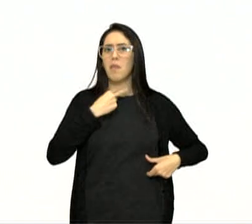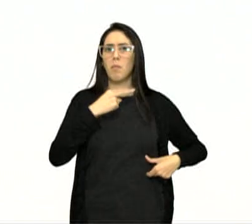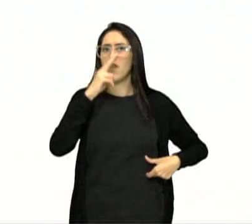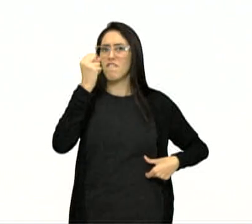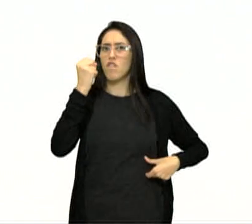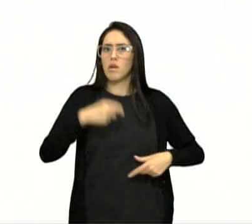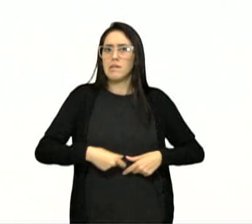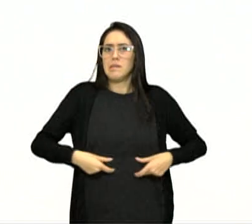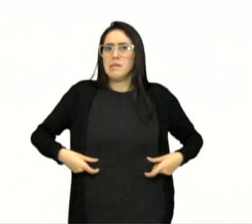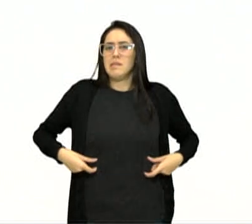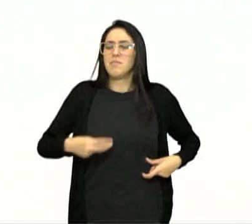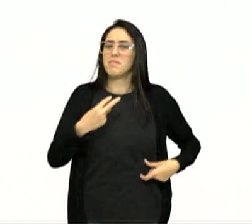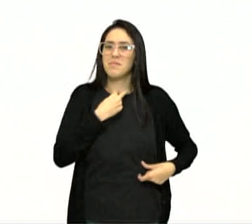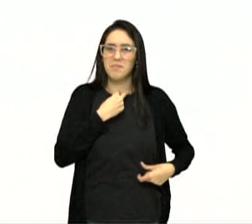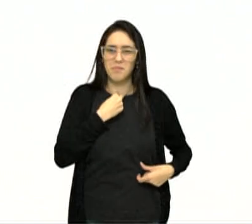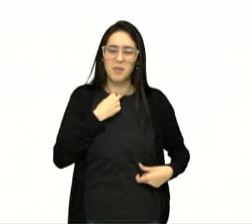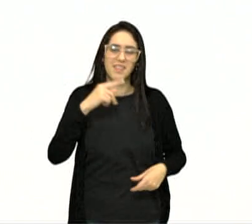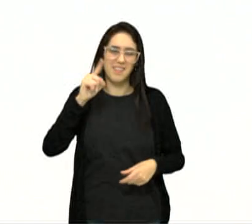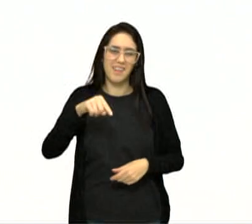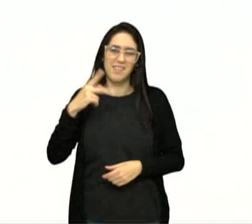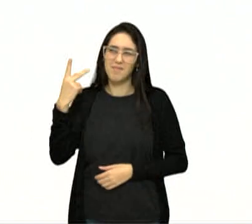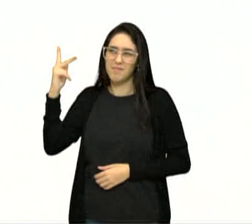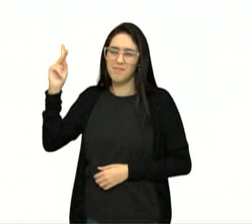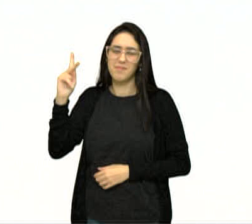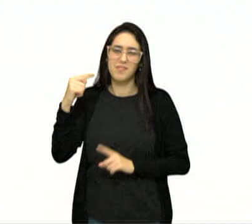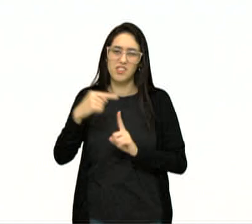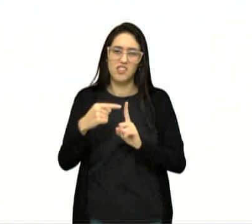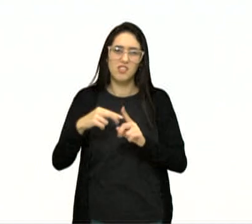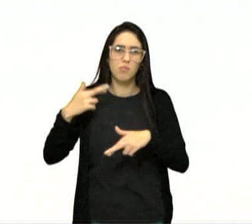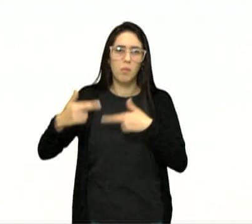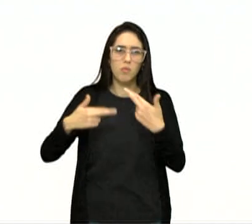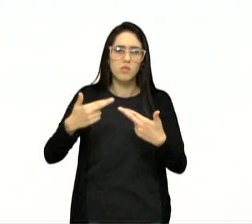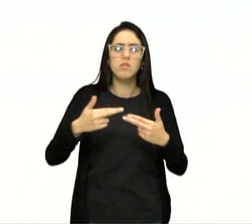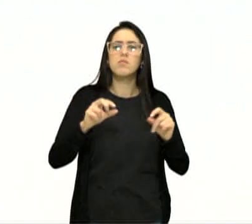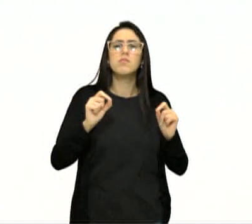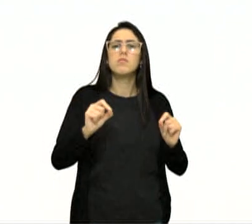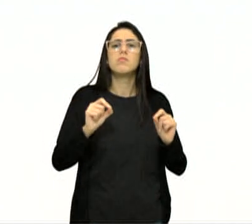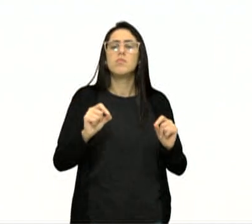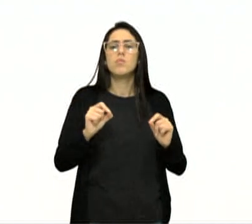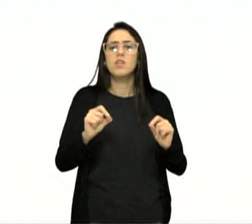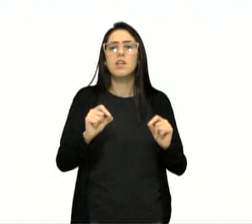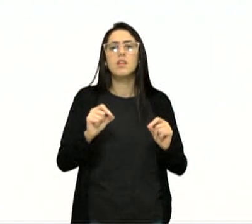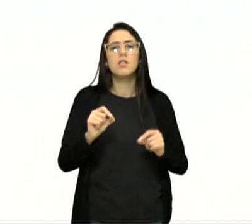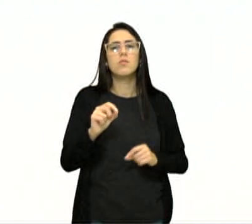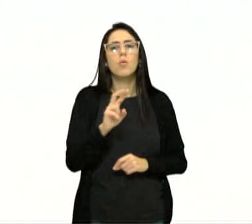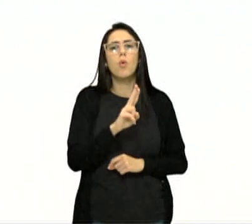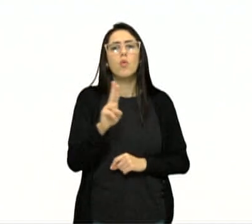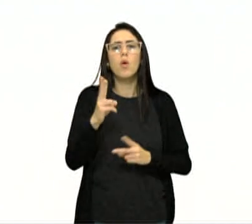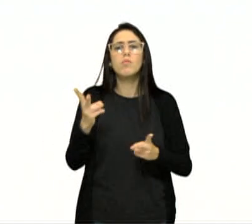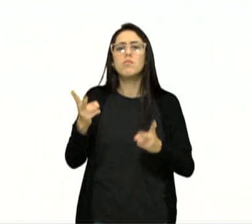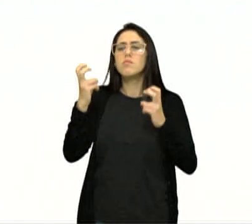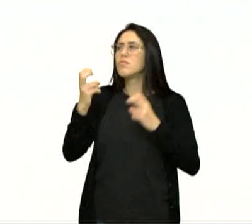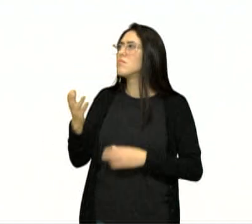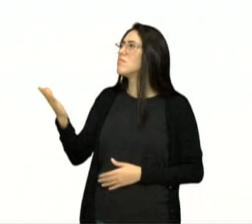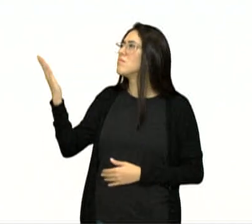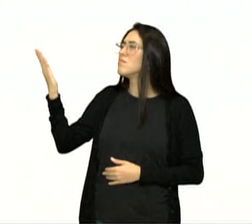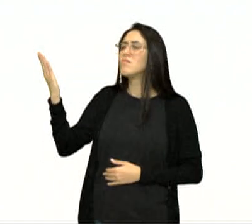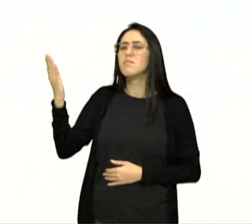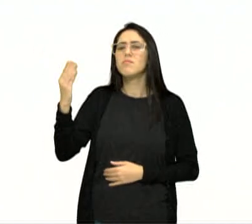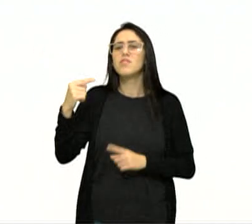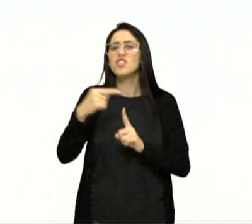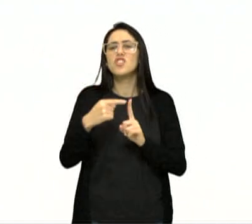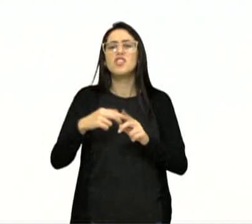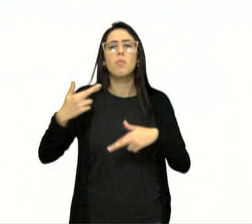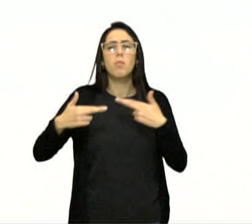Tá? Fazendo referência a um tipo de reprodução. Qual o tipo de reprodução evidenciado pela tirinha? Pensa aí, isso